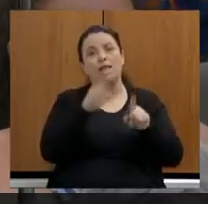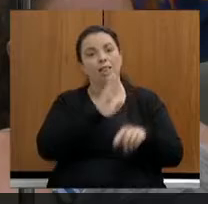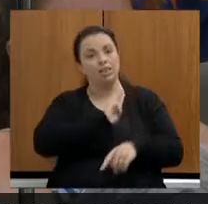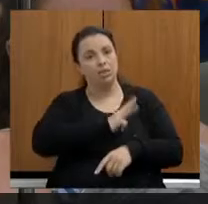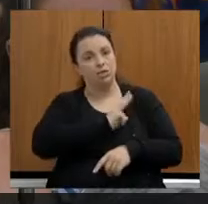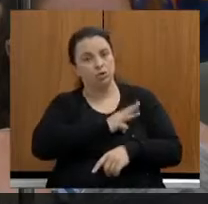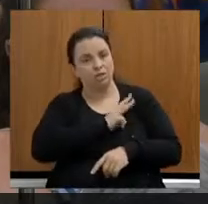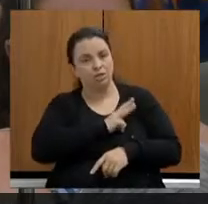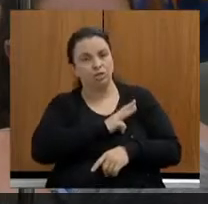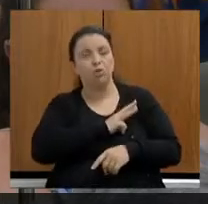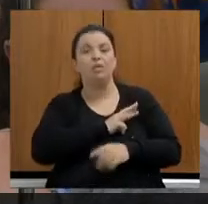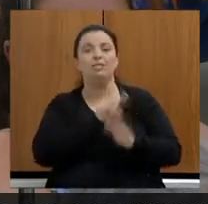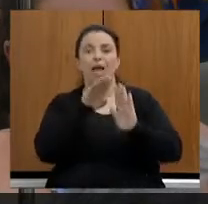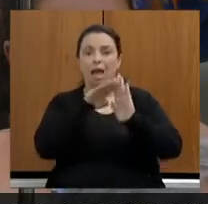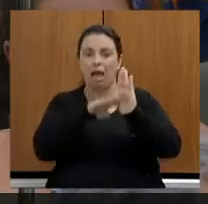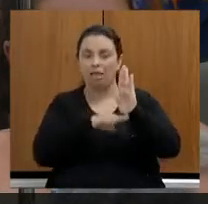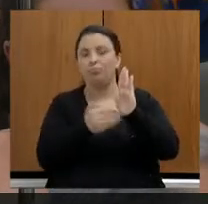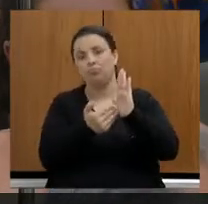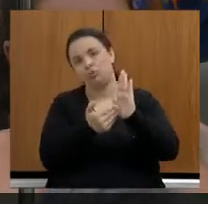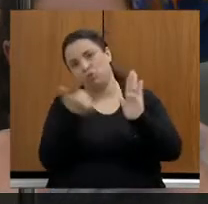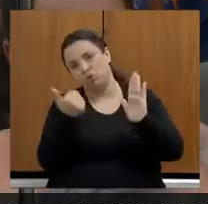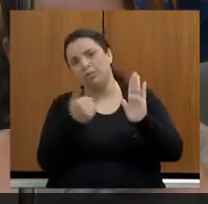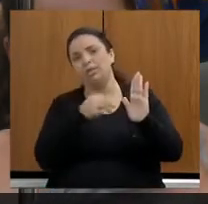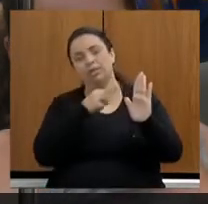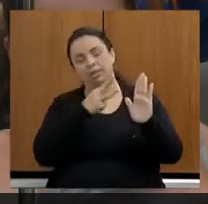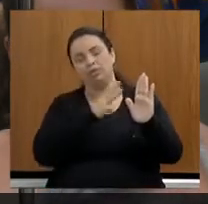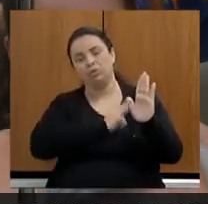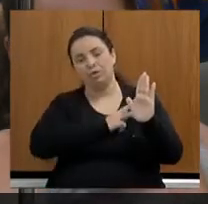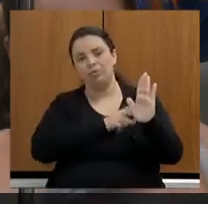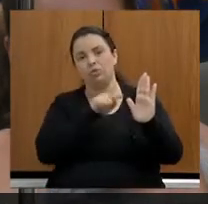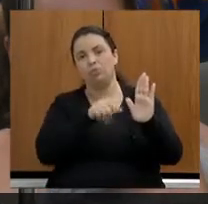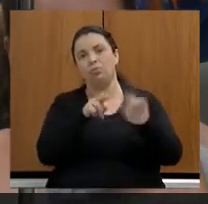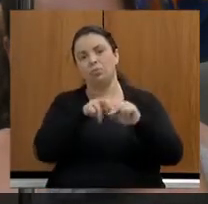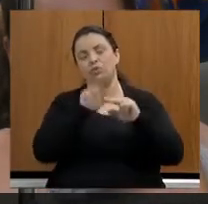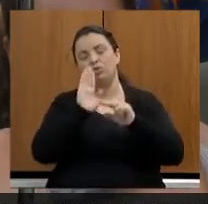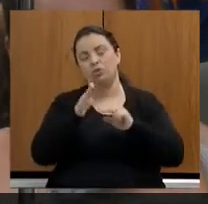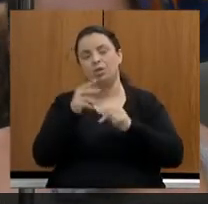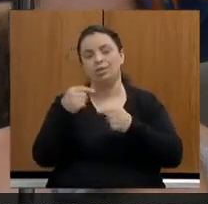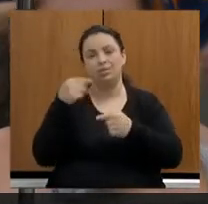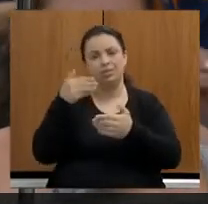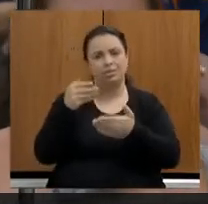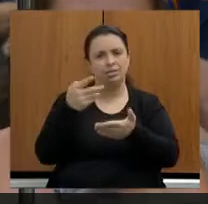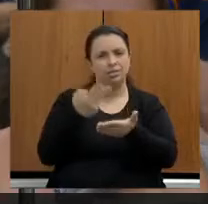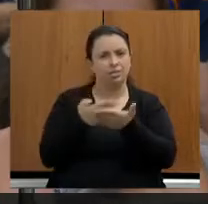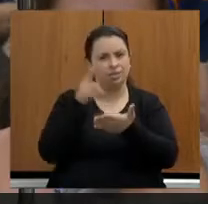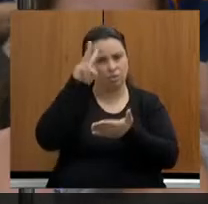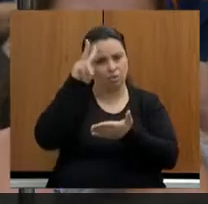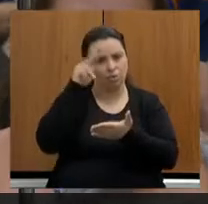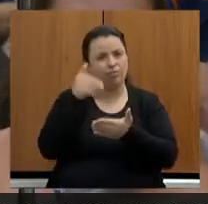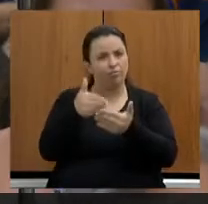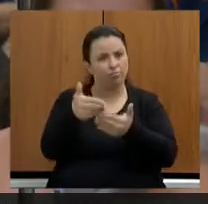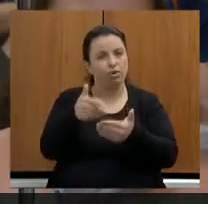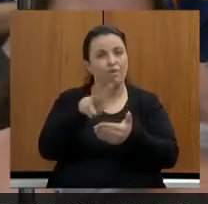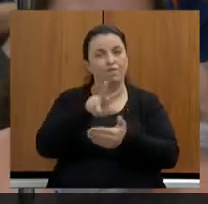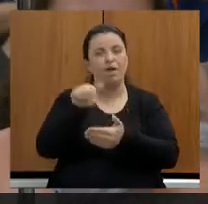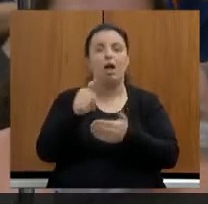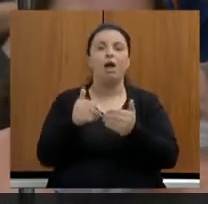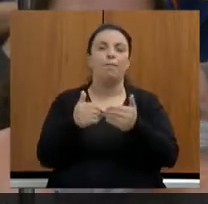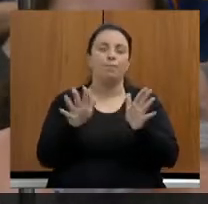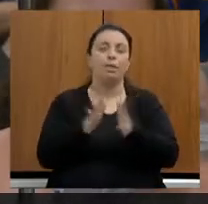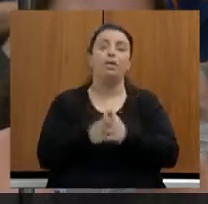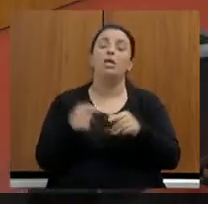não tá pode ir lá dessa Vista aí do pessoal que não voltou e tô conversando agora nesse momento inclusive com o prefeito de Divisa Nova